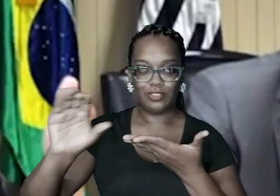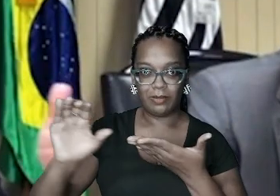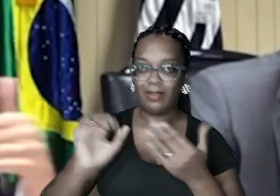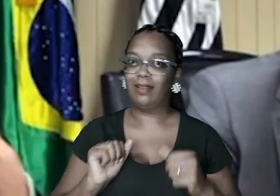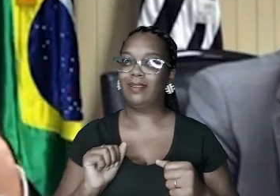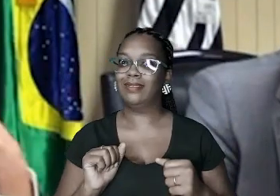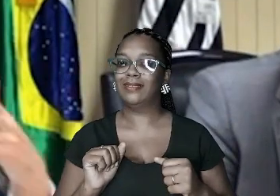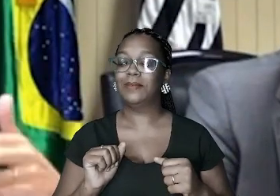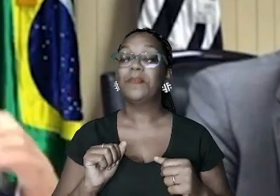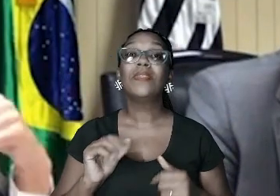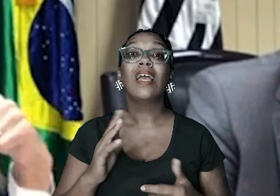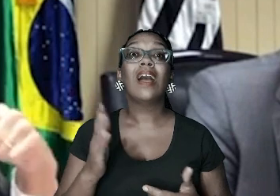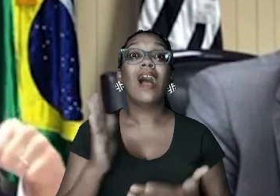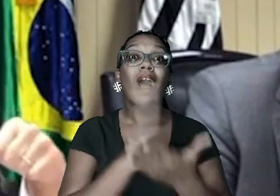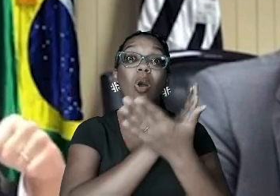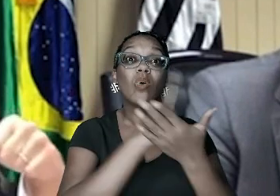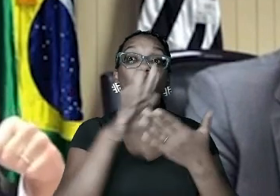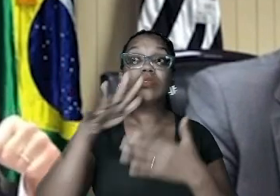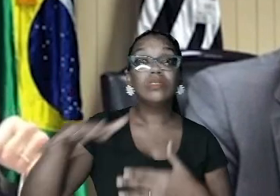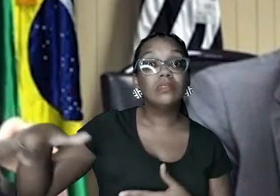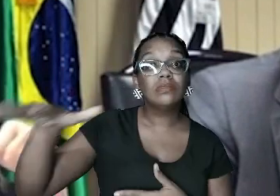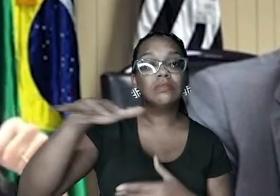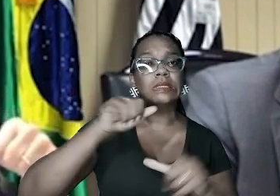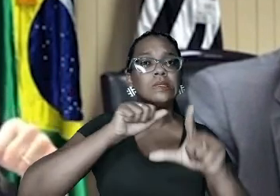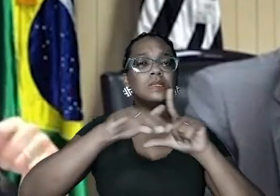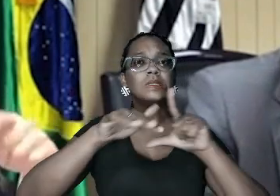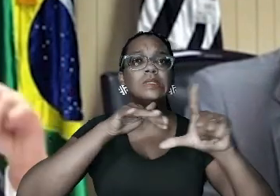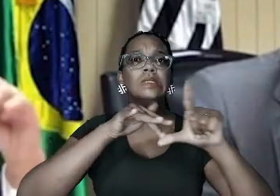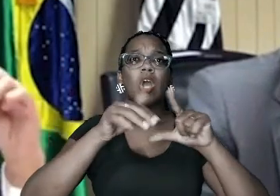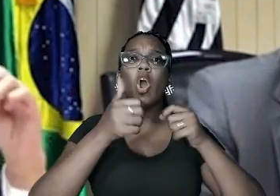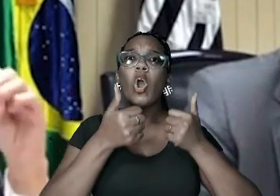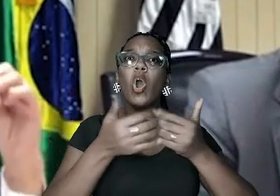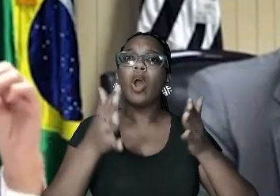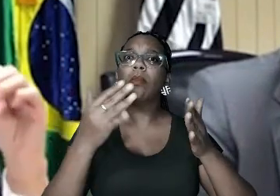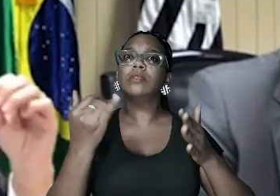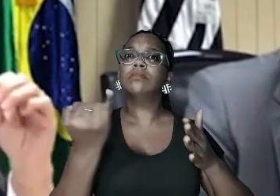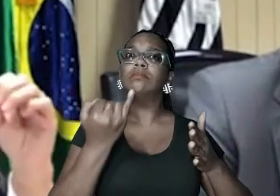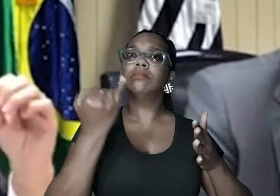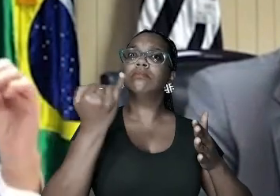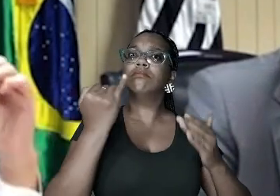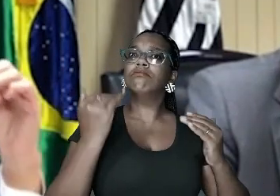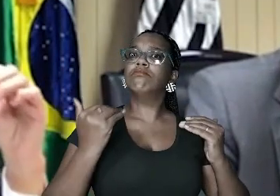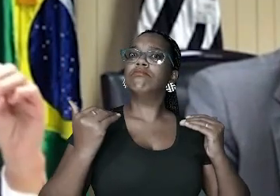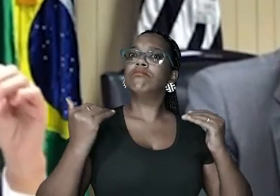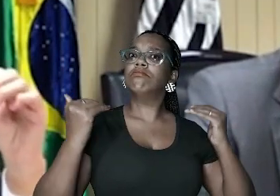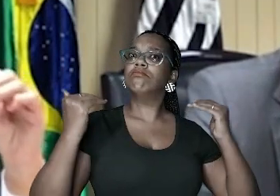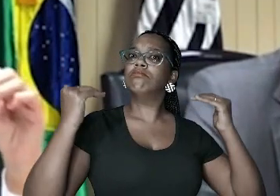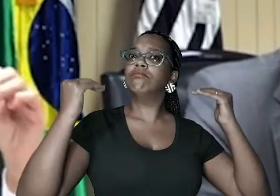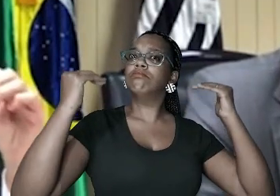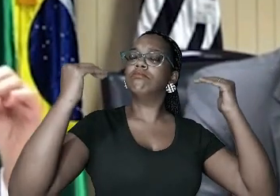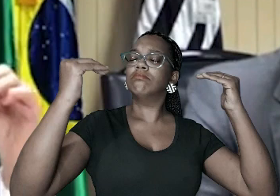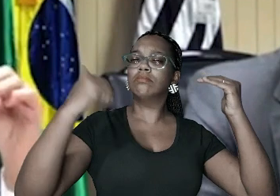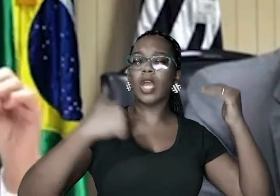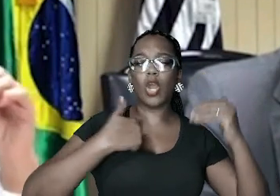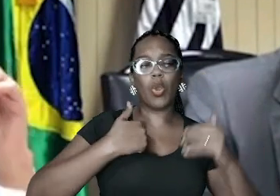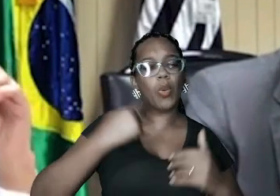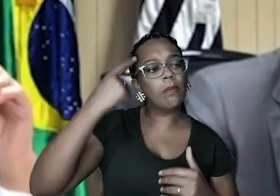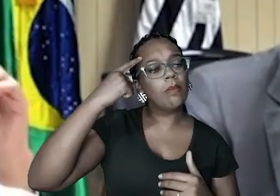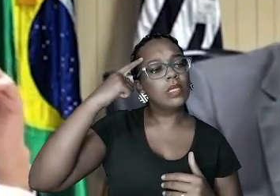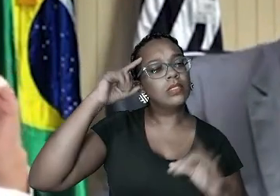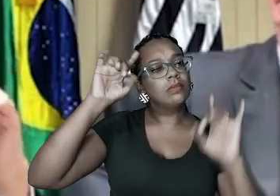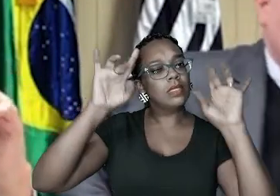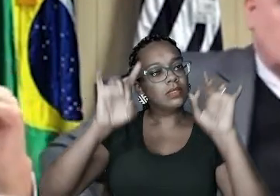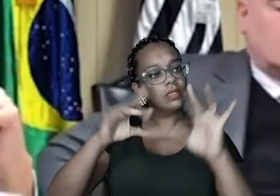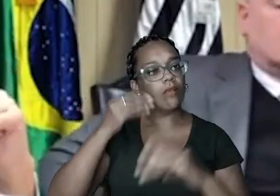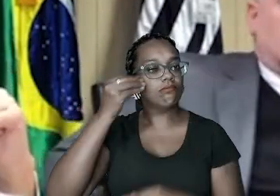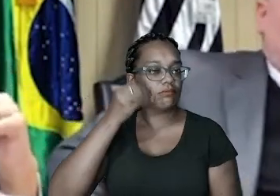emitem opinião sobre determinados tipos de investimentos em alguns mercados esses influências começaram a ganhar uma